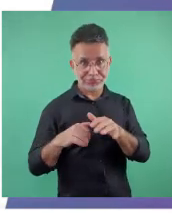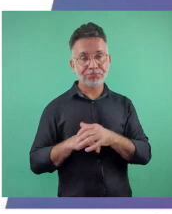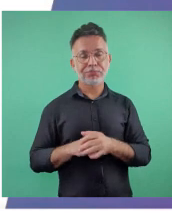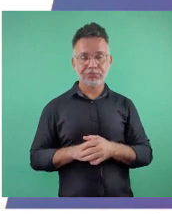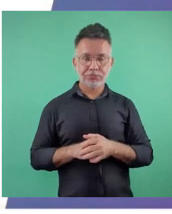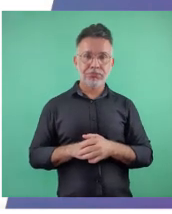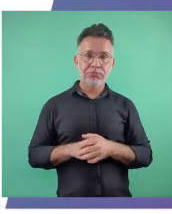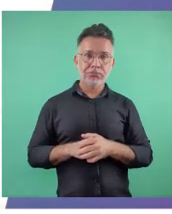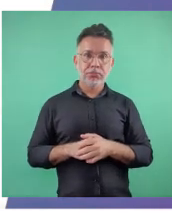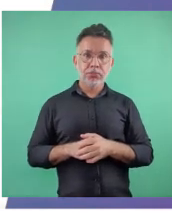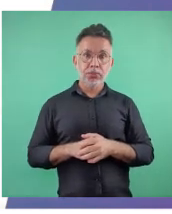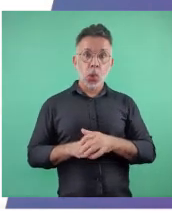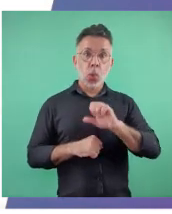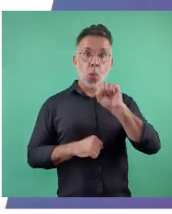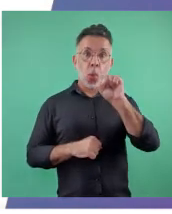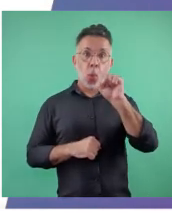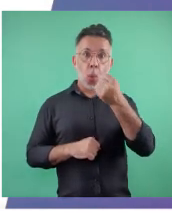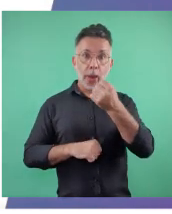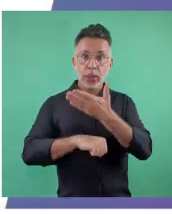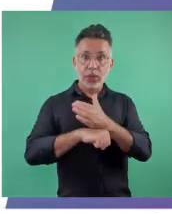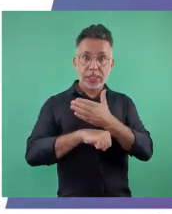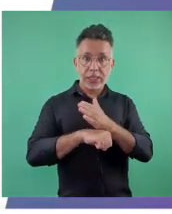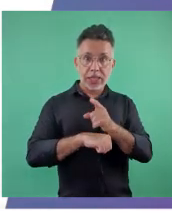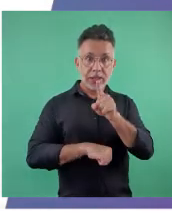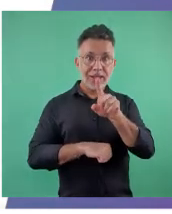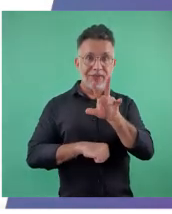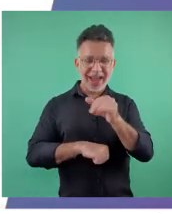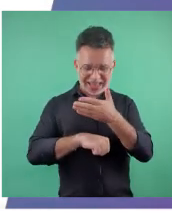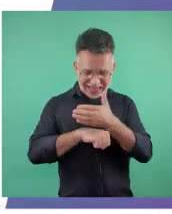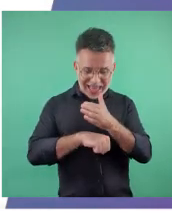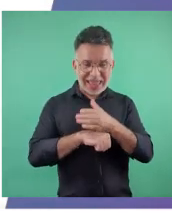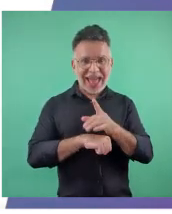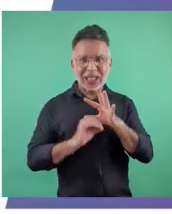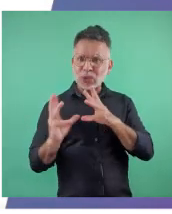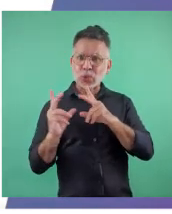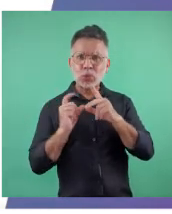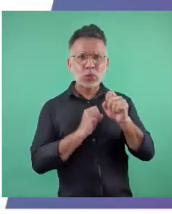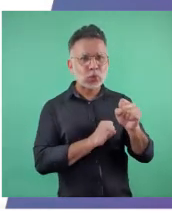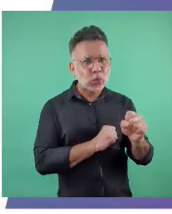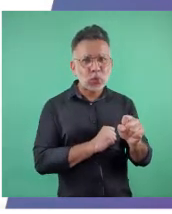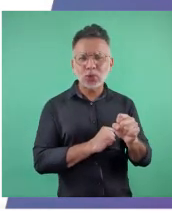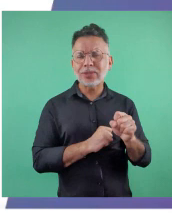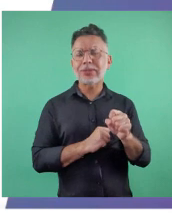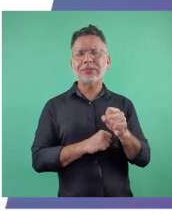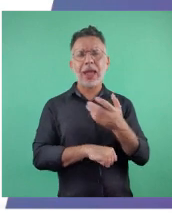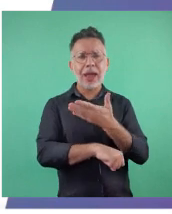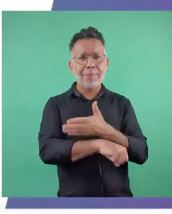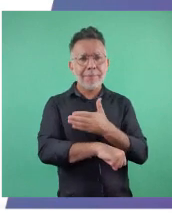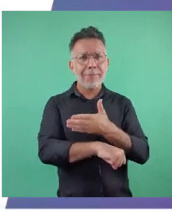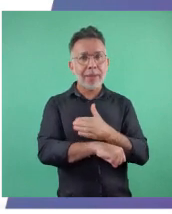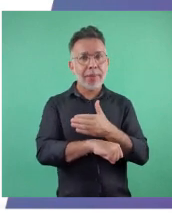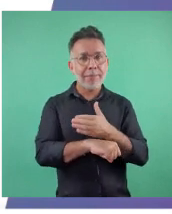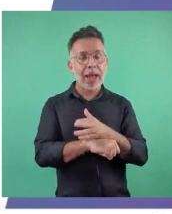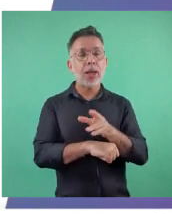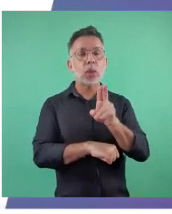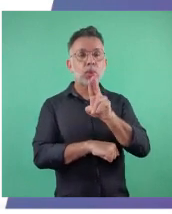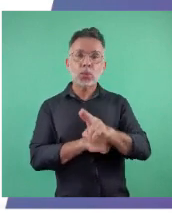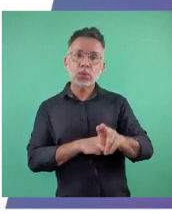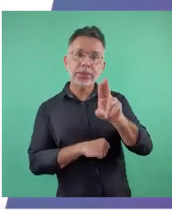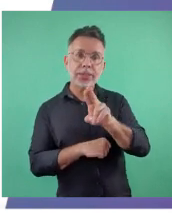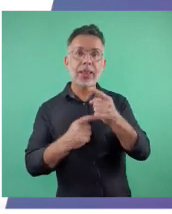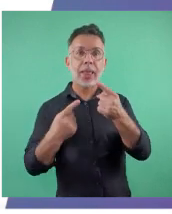e instrumento musical. Com 8 exercícios, onde você vai treinar todas as habilidades auditivas